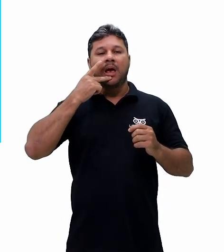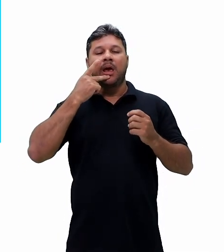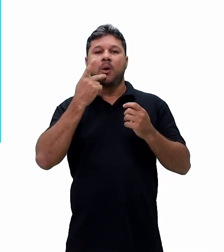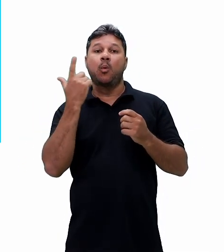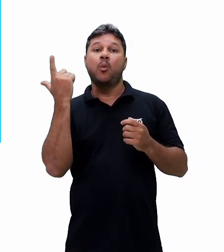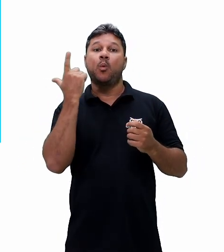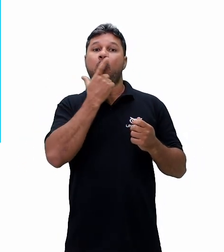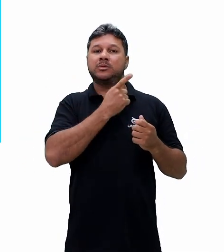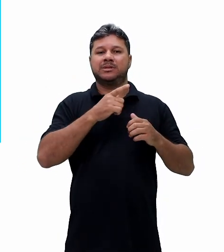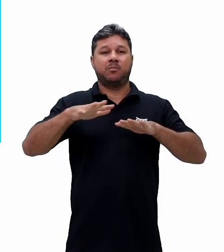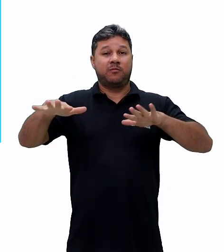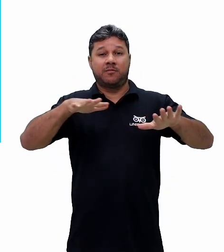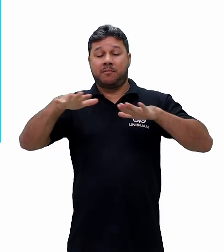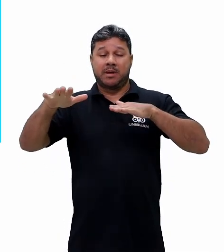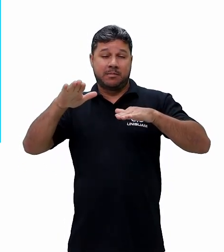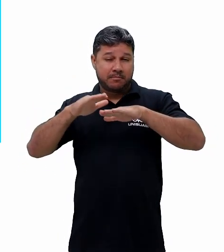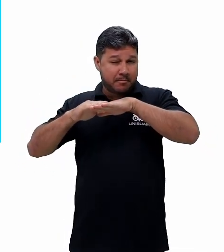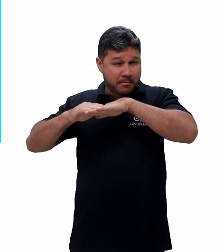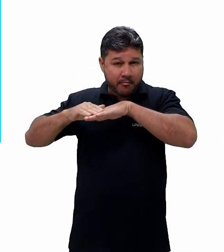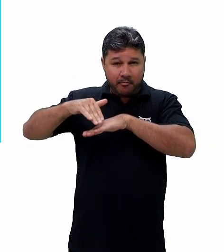máxima amplitude de movimento.